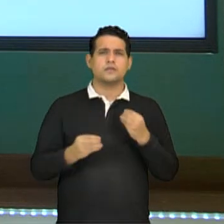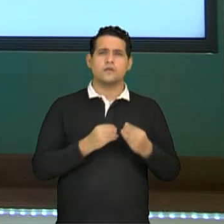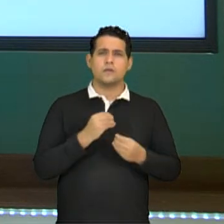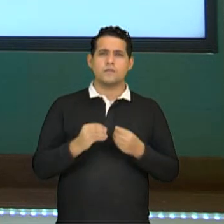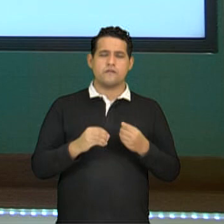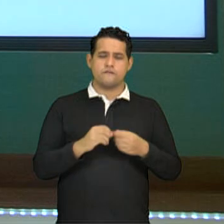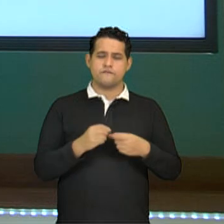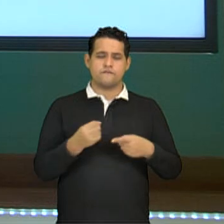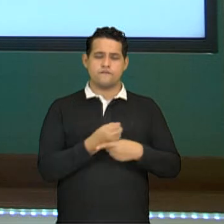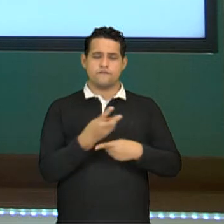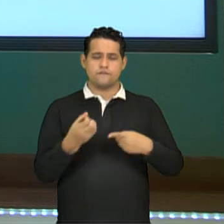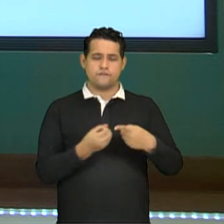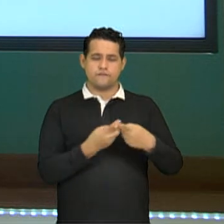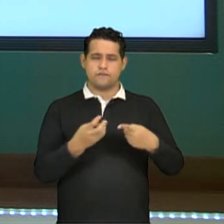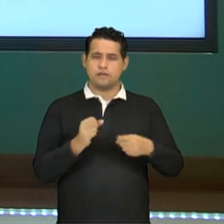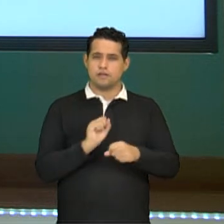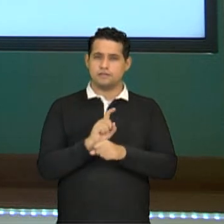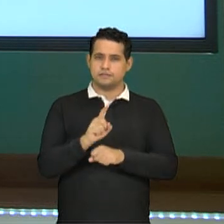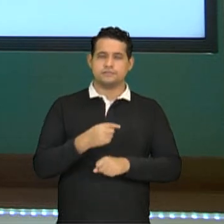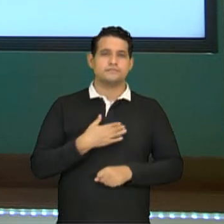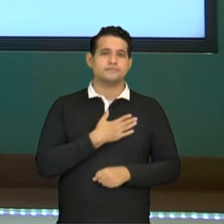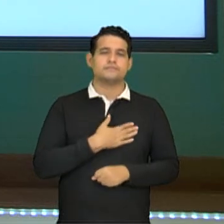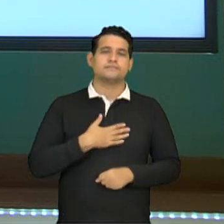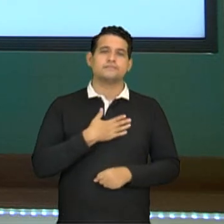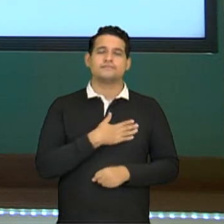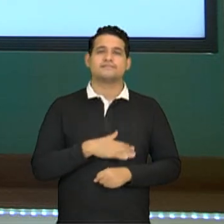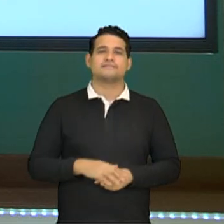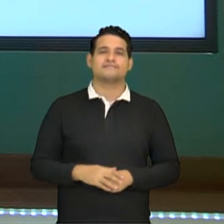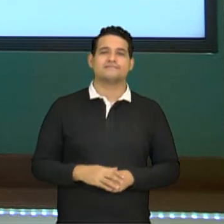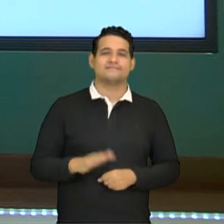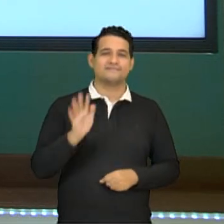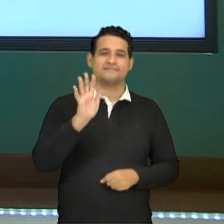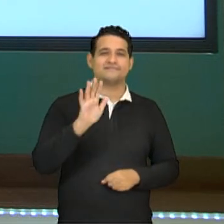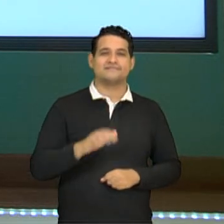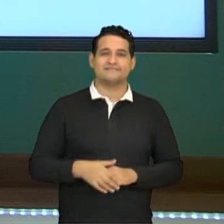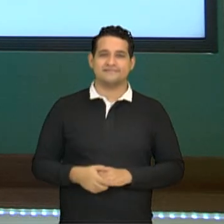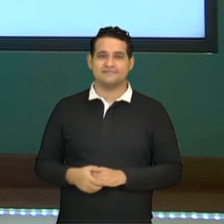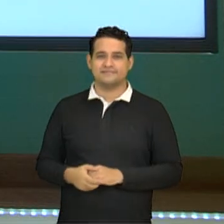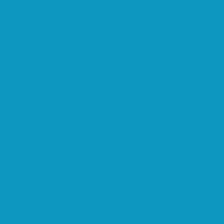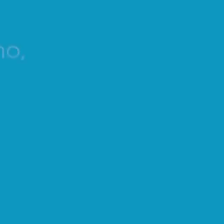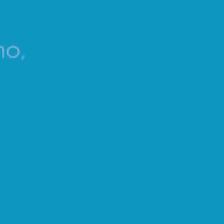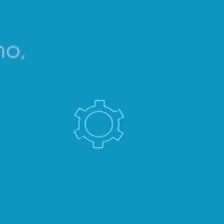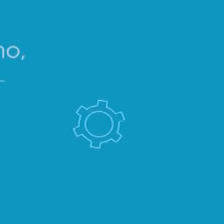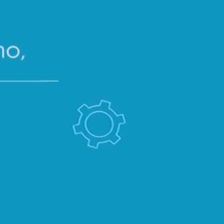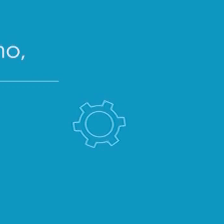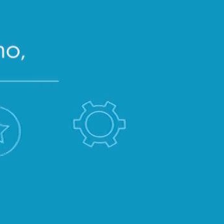fracionária. Eu espero que vocês tenham gostado e até breve!